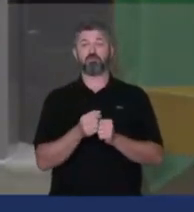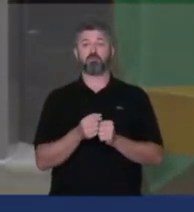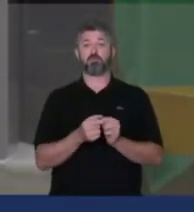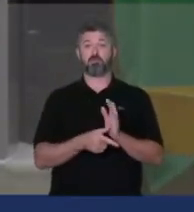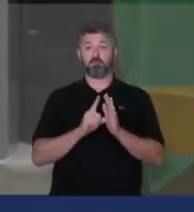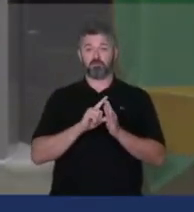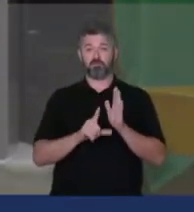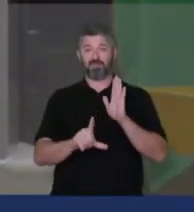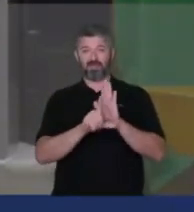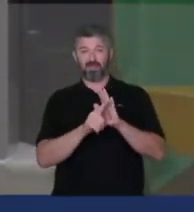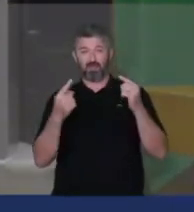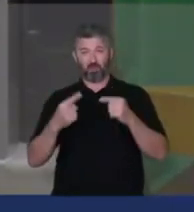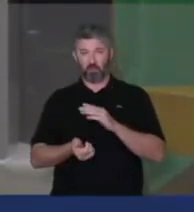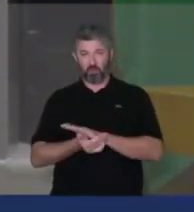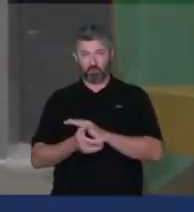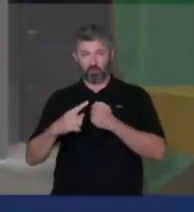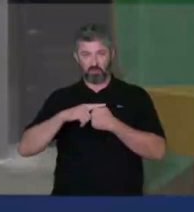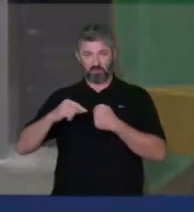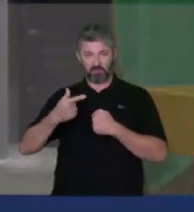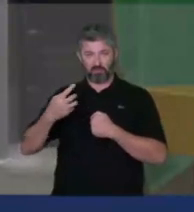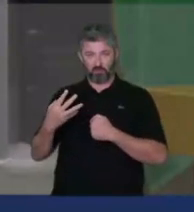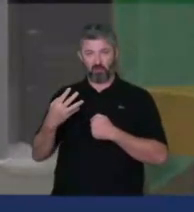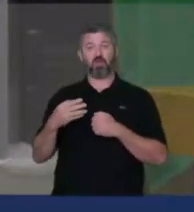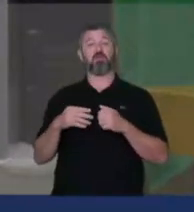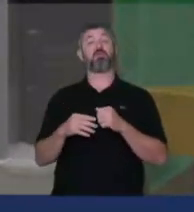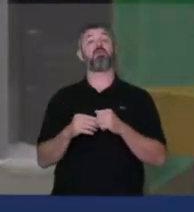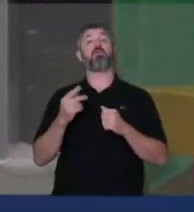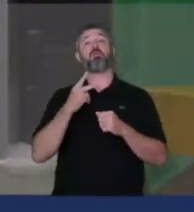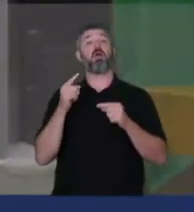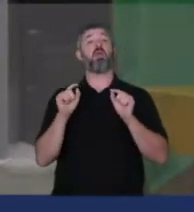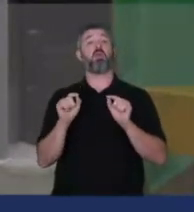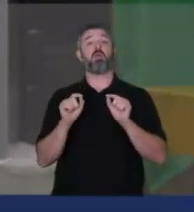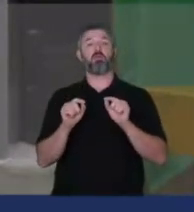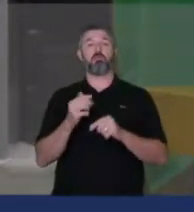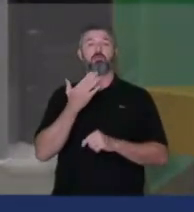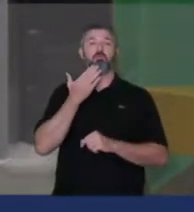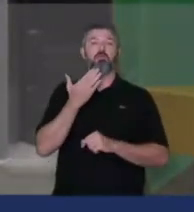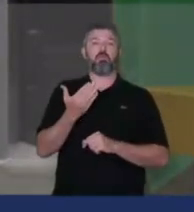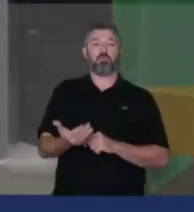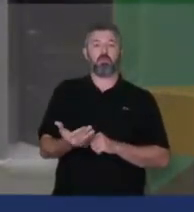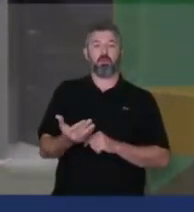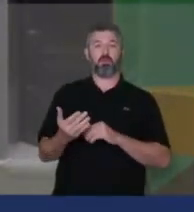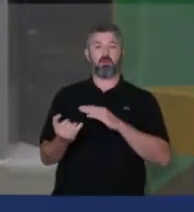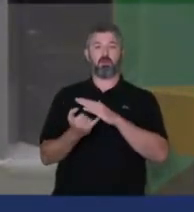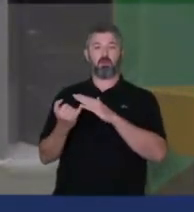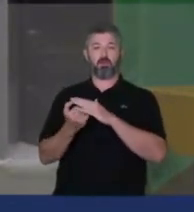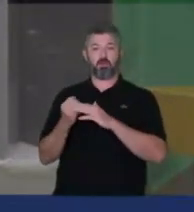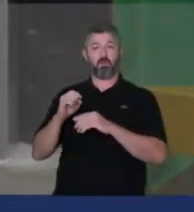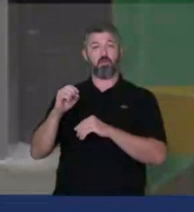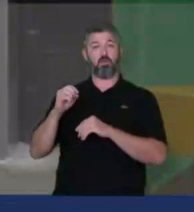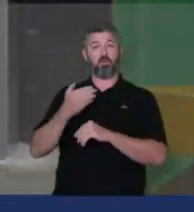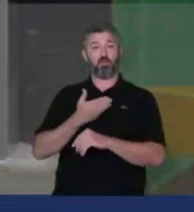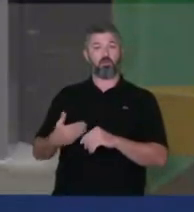lei anticorrupção, no artigo 24, estabelecia que era preferencialmente aos órgãos ou entidades